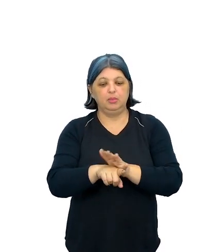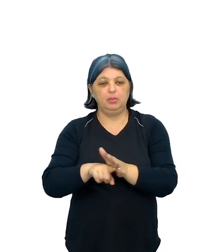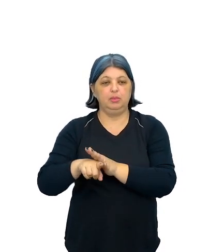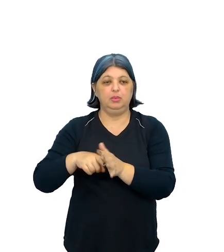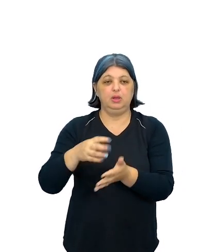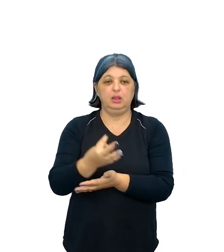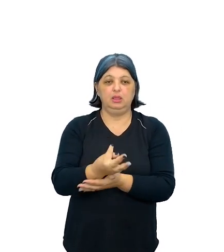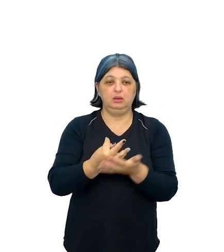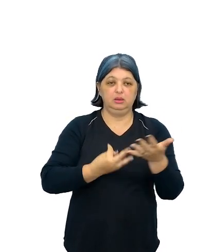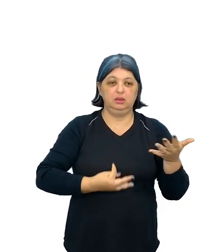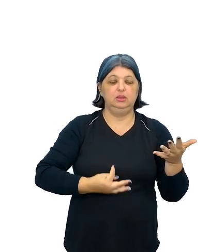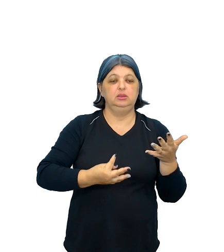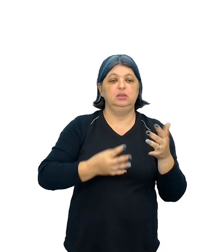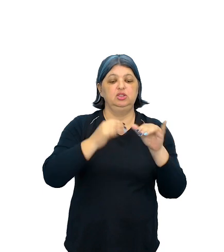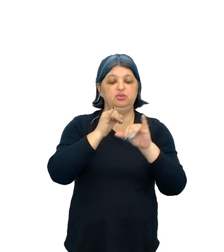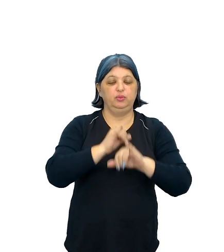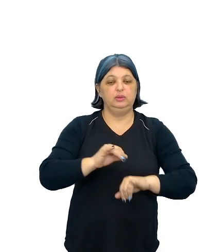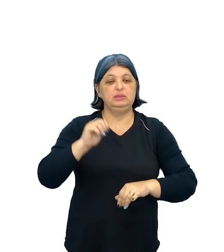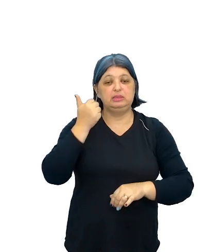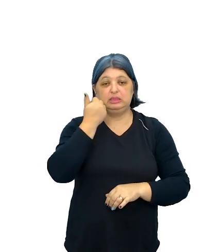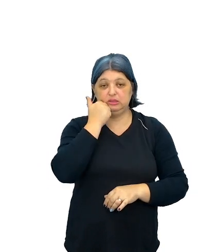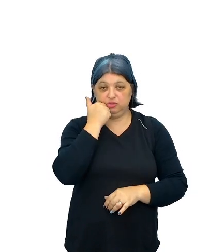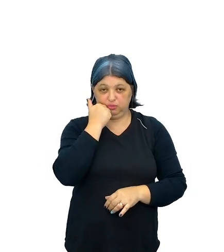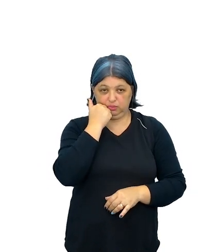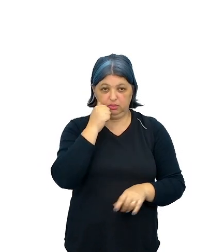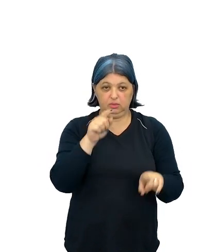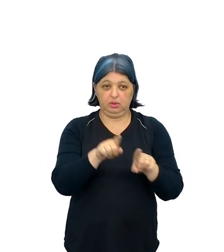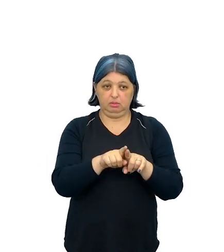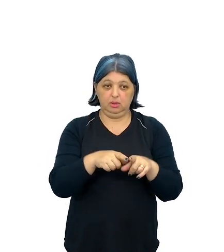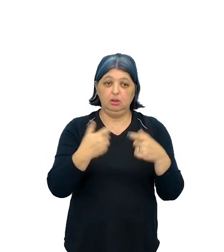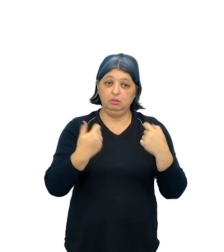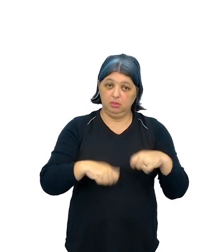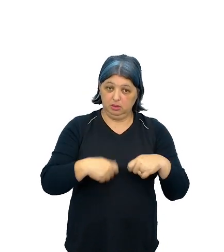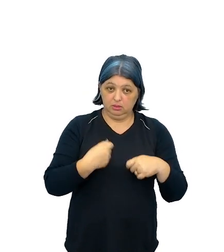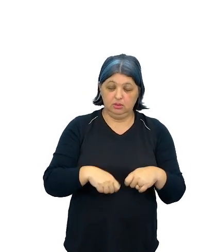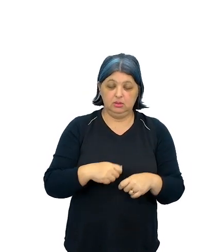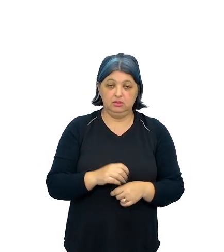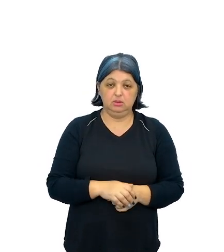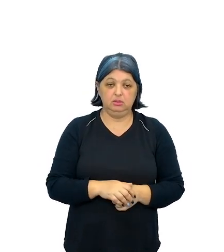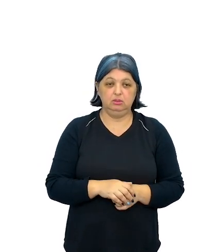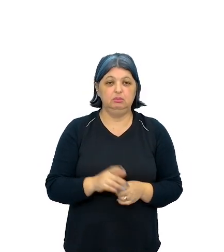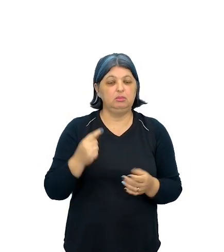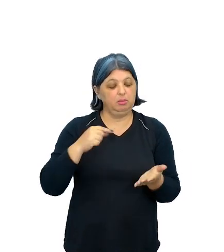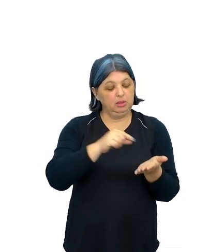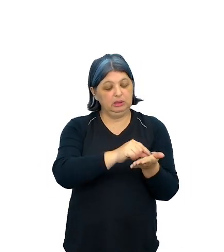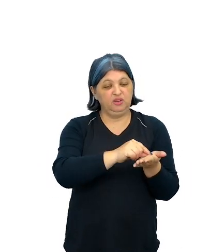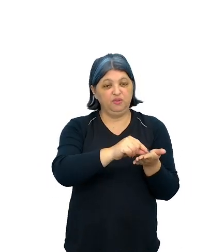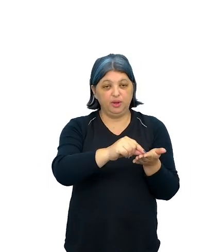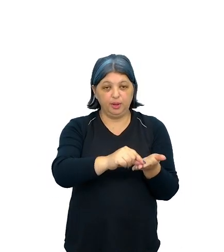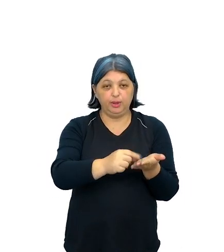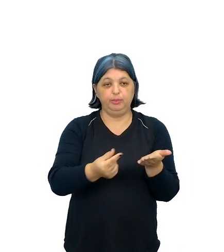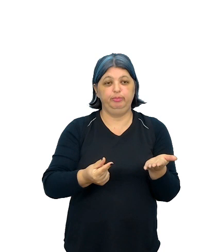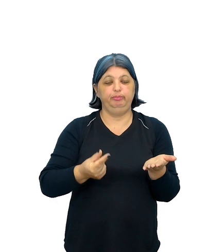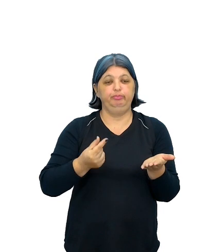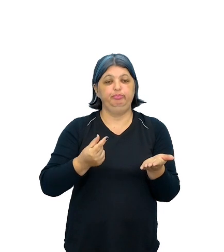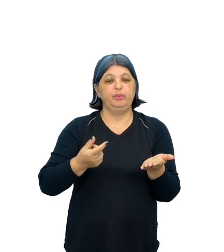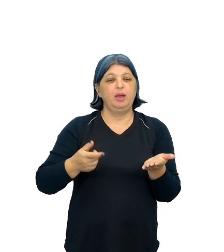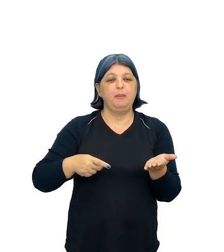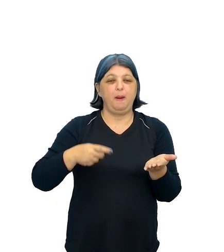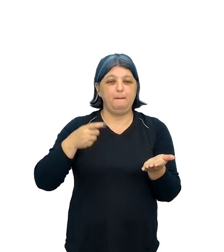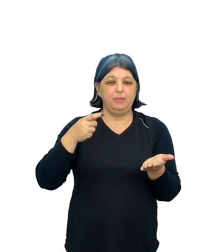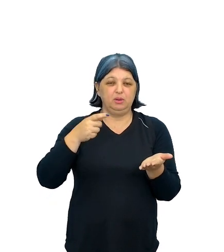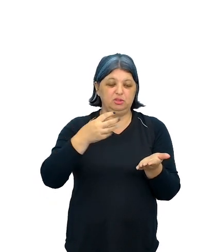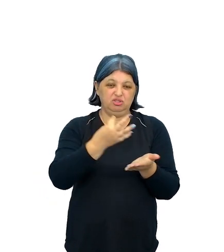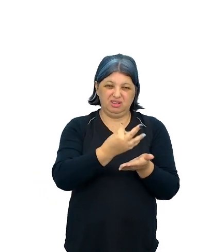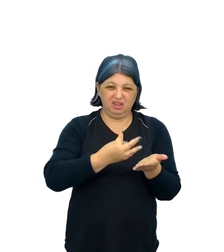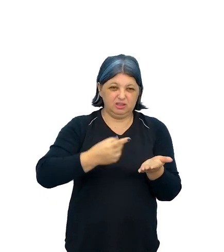textos de divulgação científica, e para isso eles precisam grifar com marcadores de